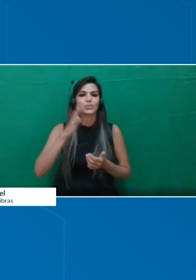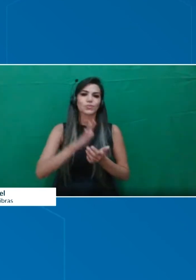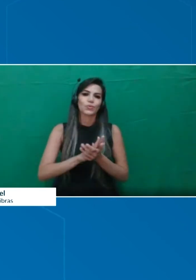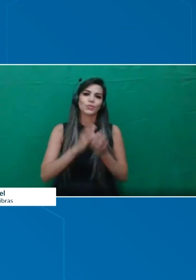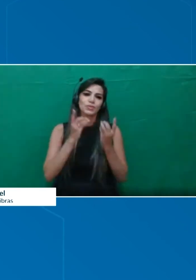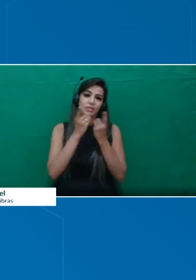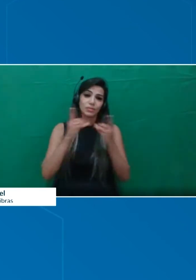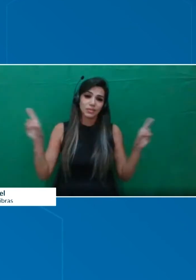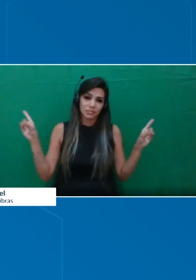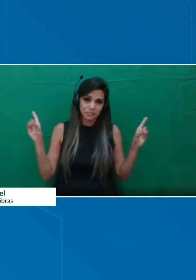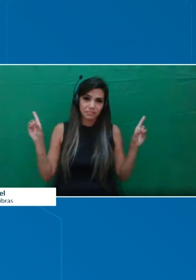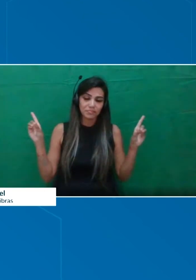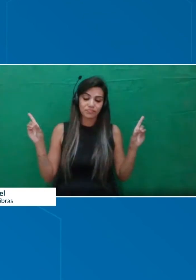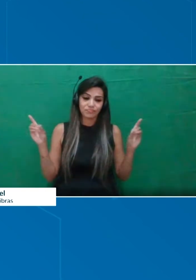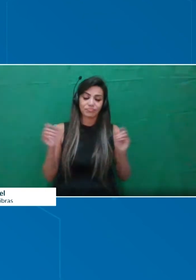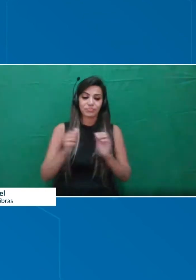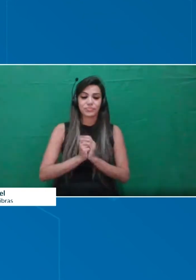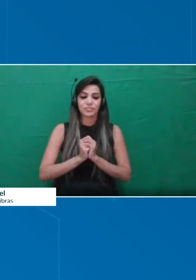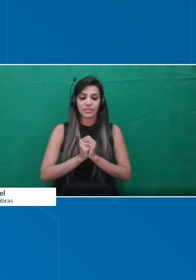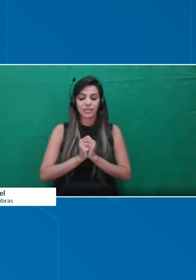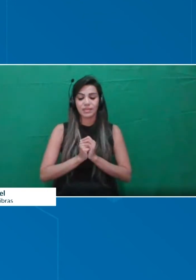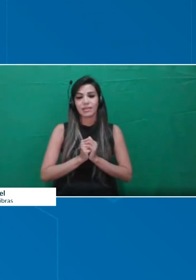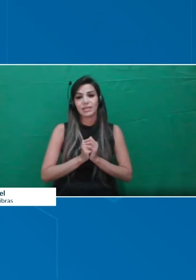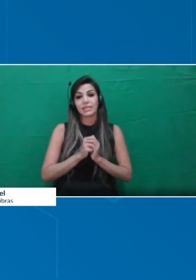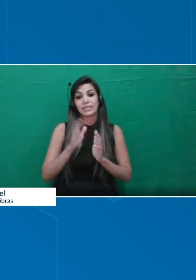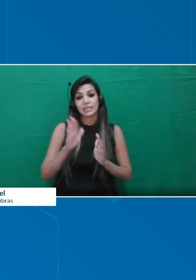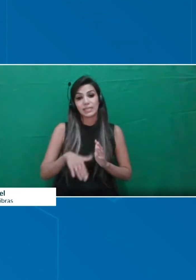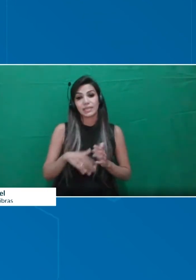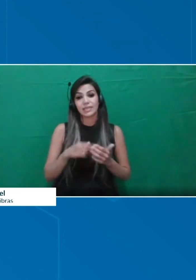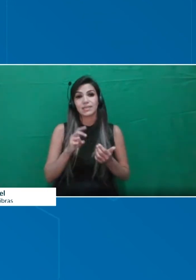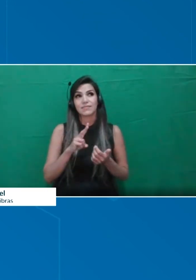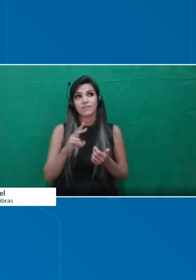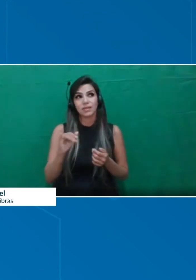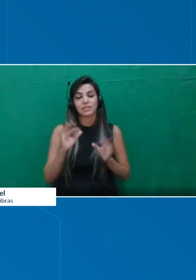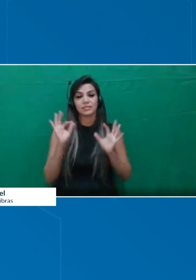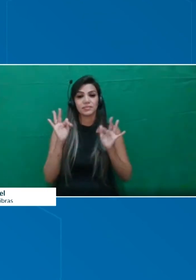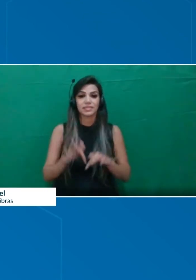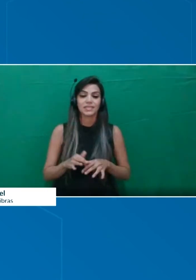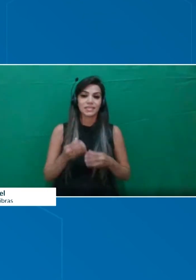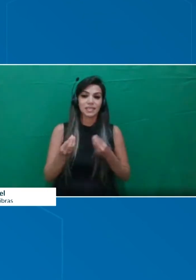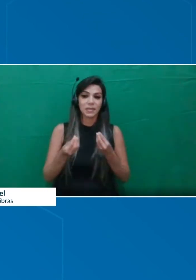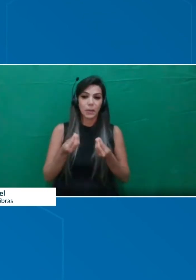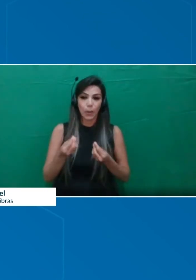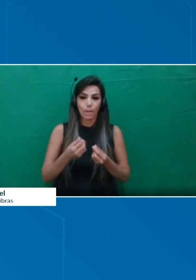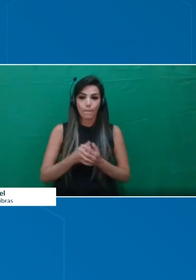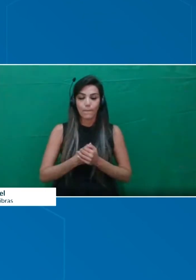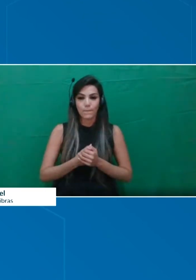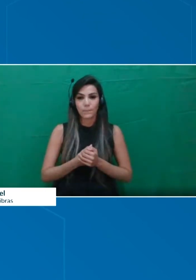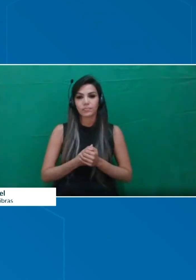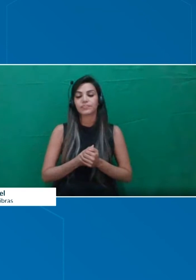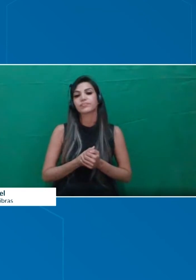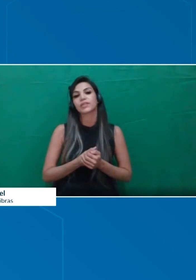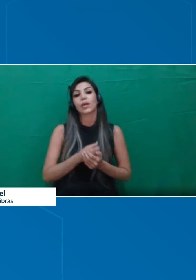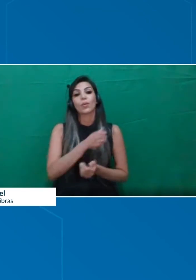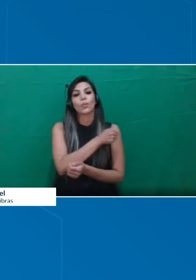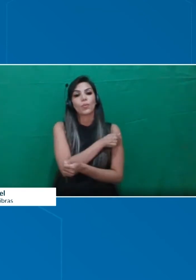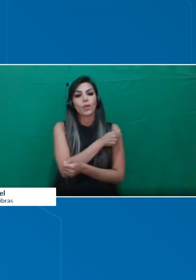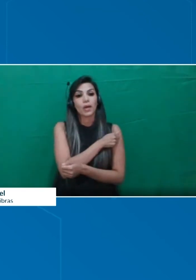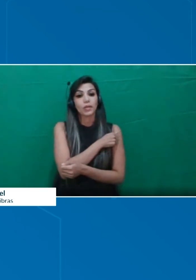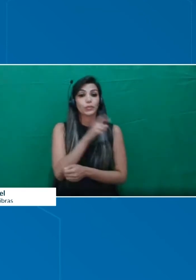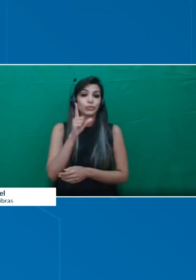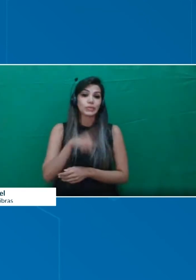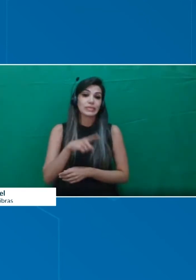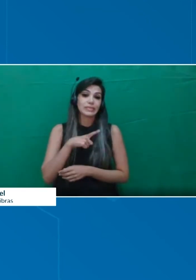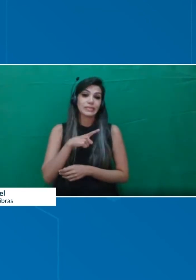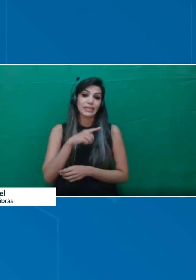democrática, né? Que ela termina com aquela história de aqueles alunos com maior poder